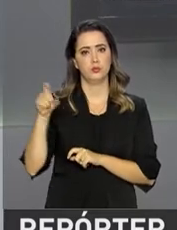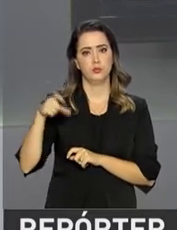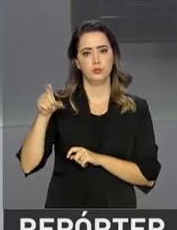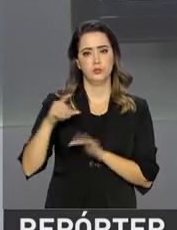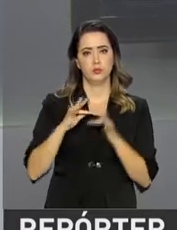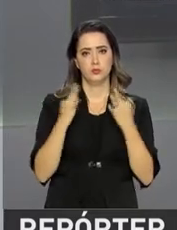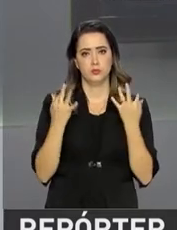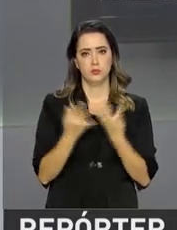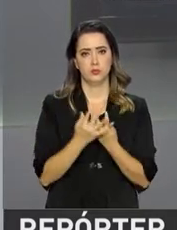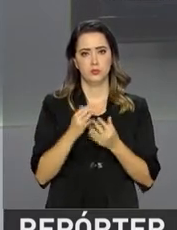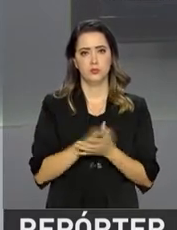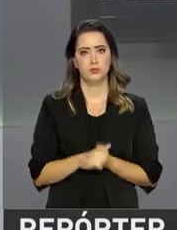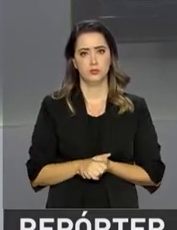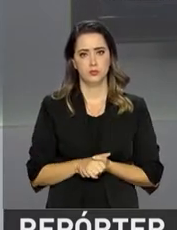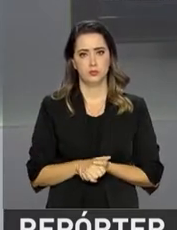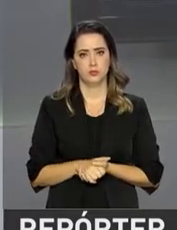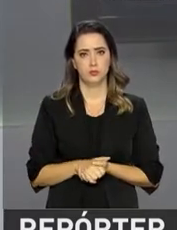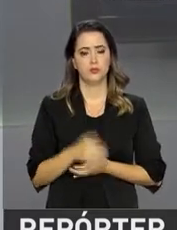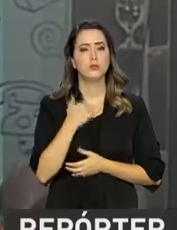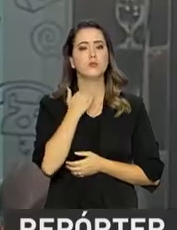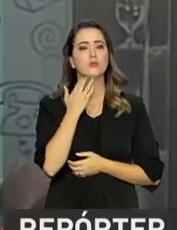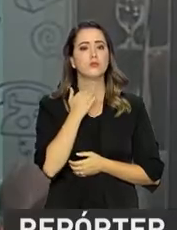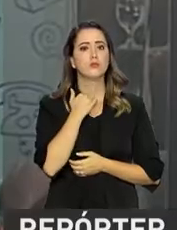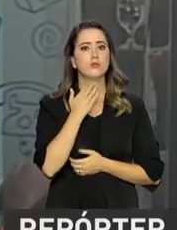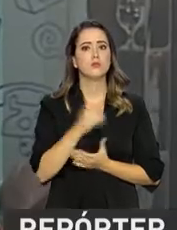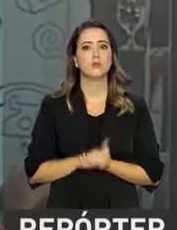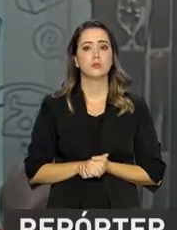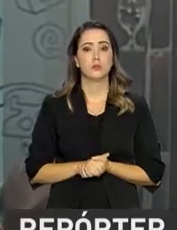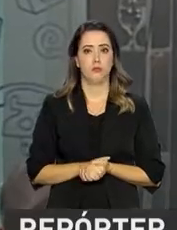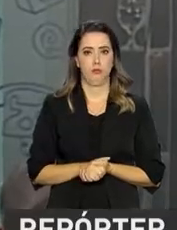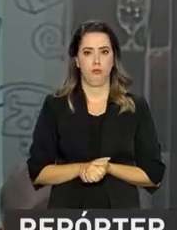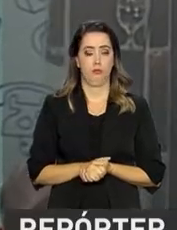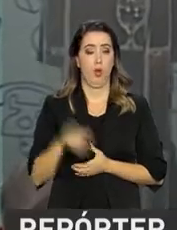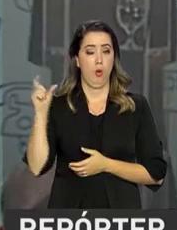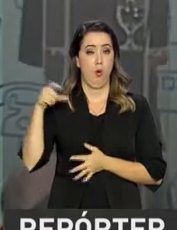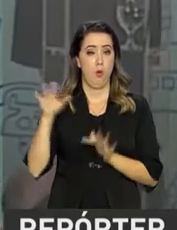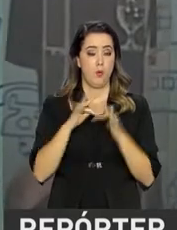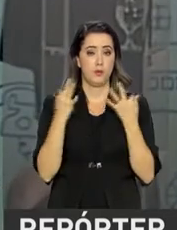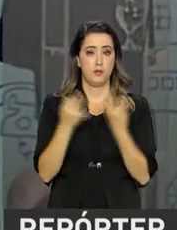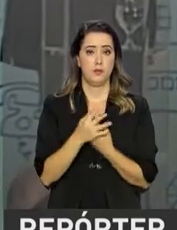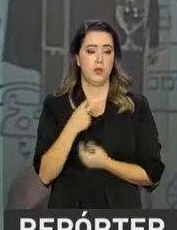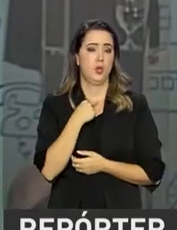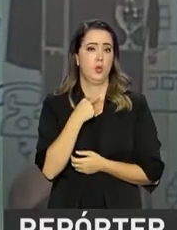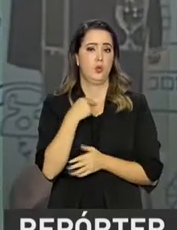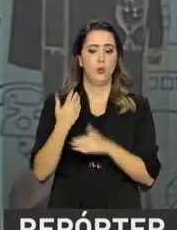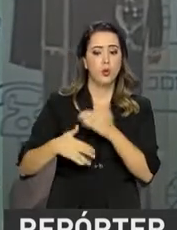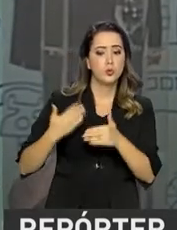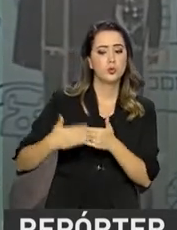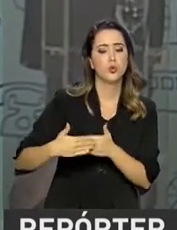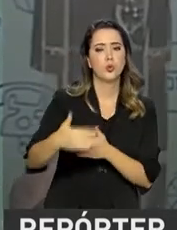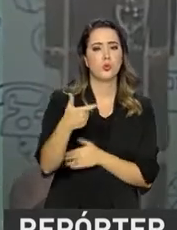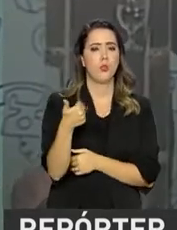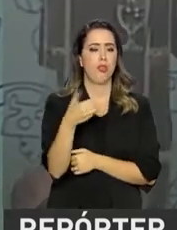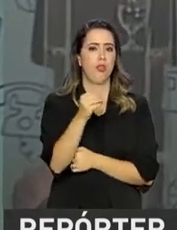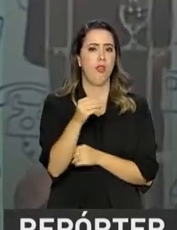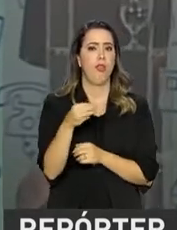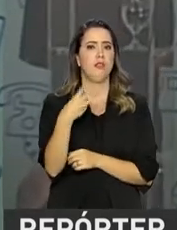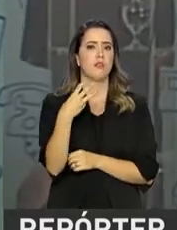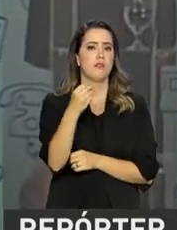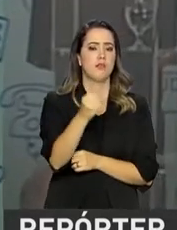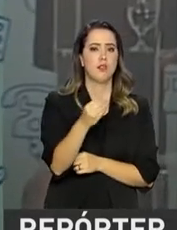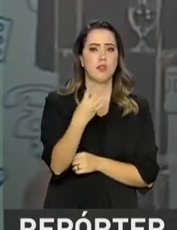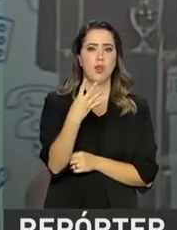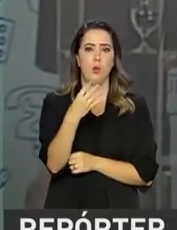os beneficiários do Bolsa Família. O Bolsa Família não pode persistir por 10, 20, 30, 40